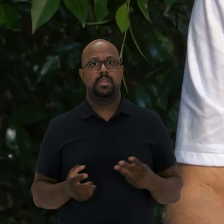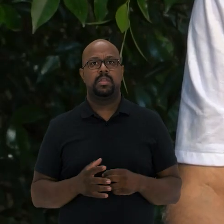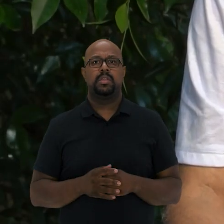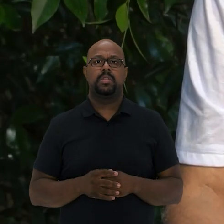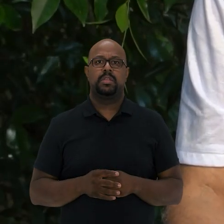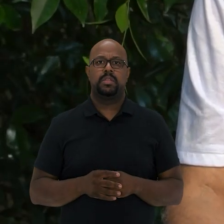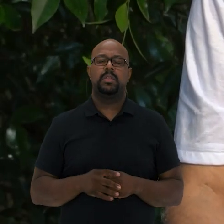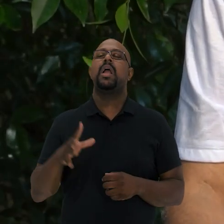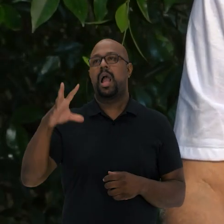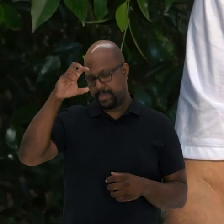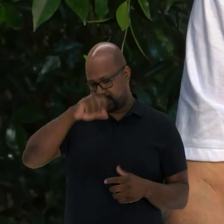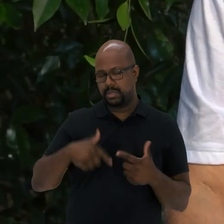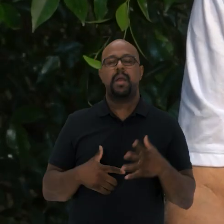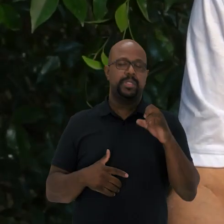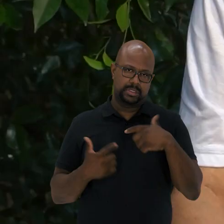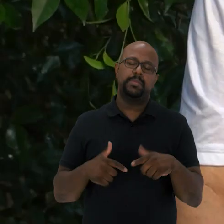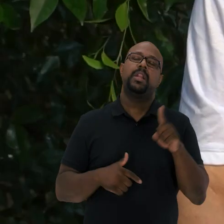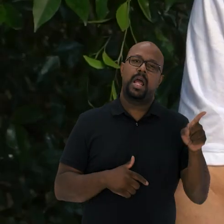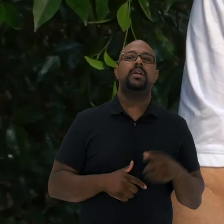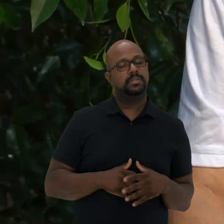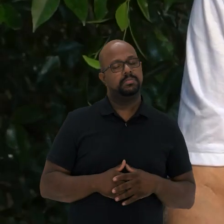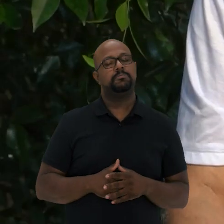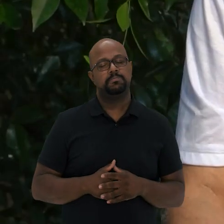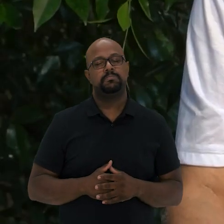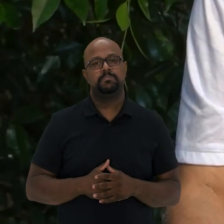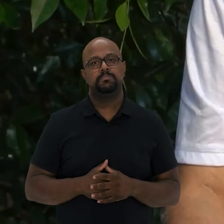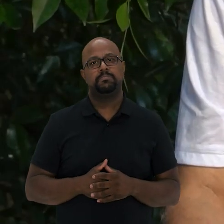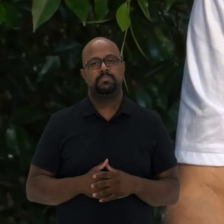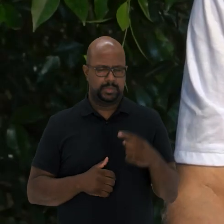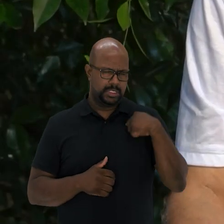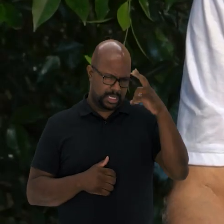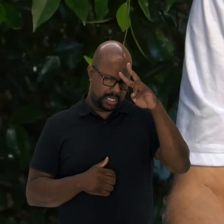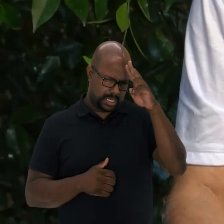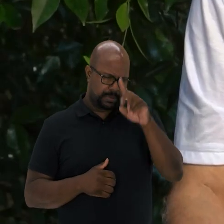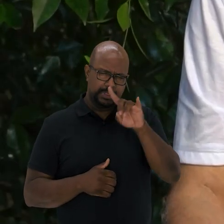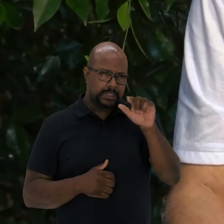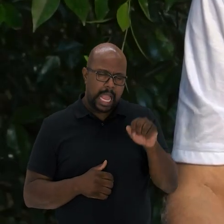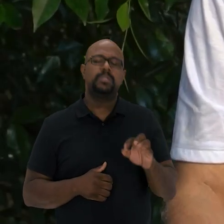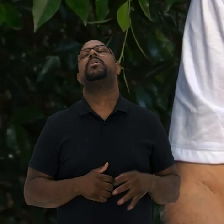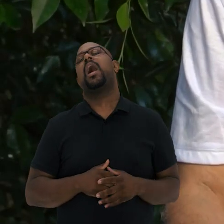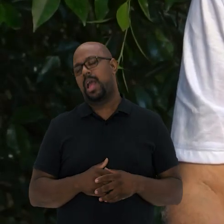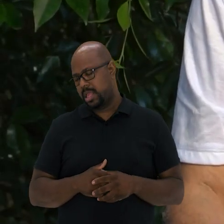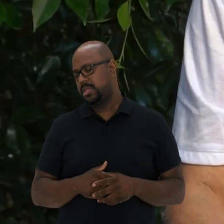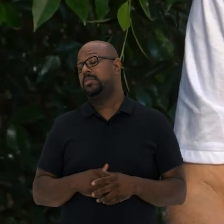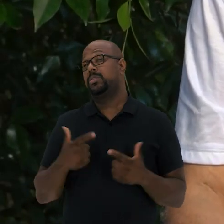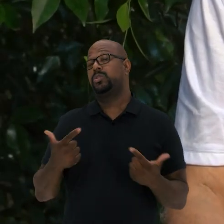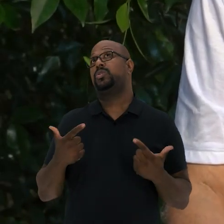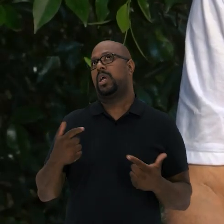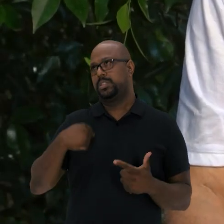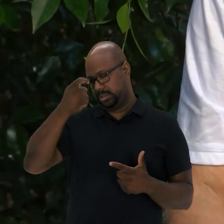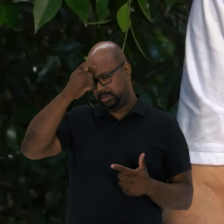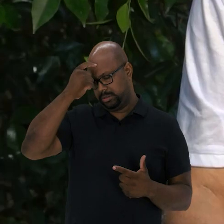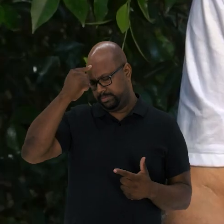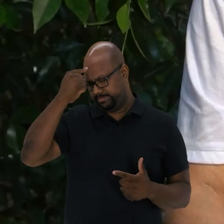Isso aí é uma coisa que o senhor aprendeu trabalhando lá? Aprendi trabalhando lá. Uhum. Porque o senhor lembra de data, de tudo, né? Essa eu tenho a sorte